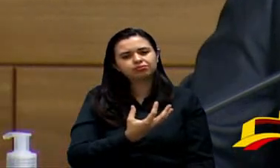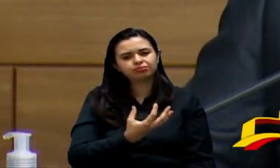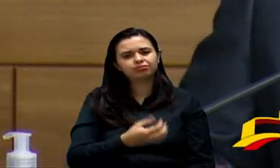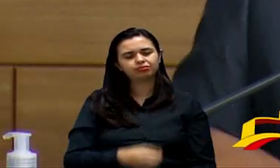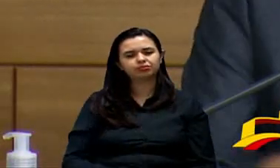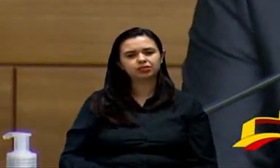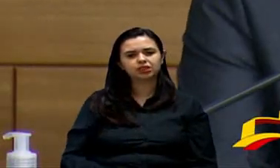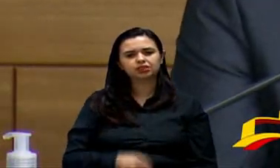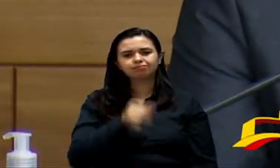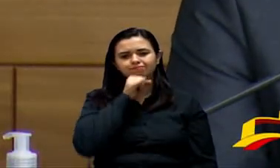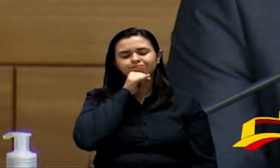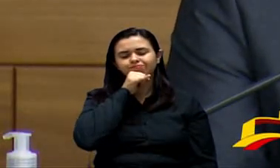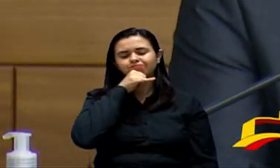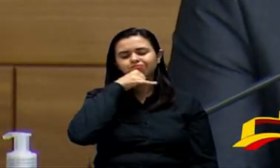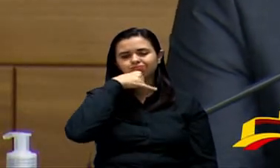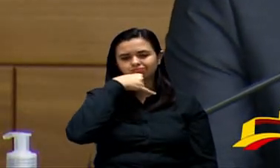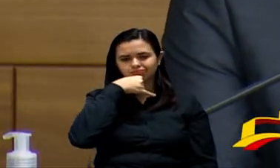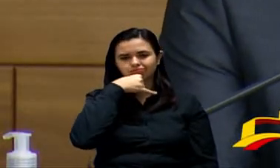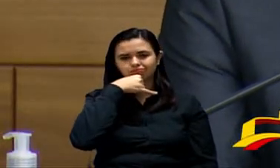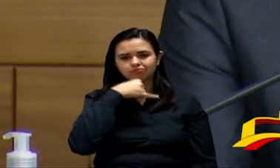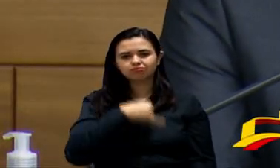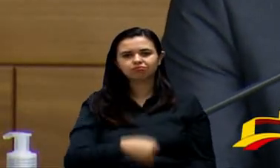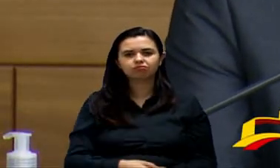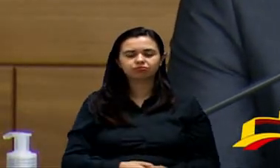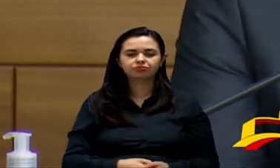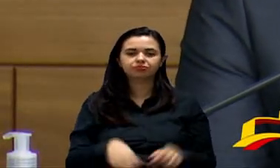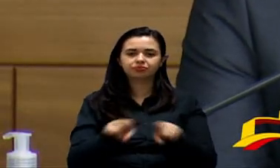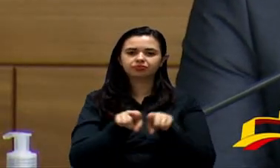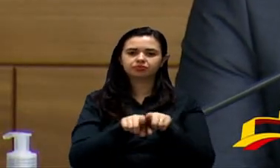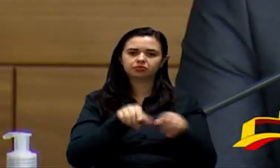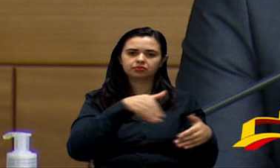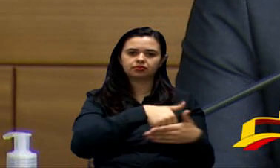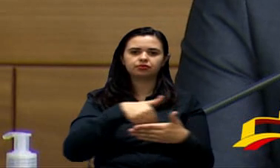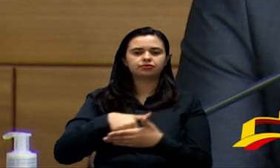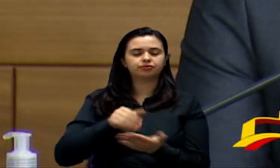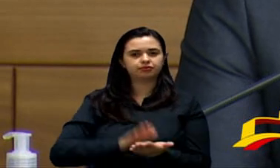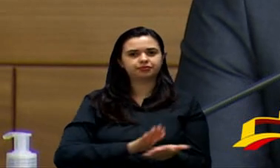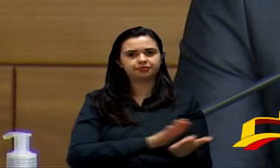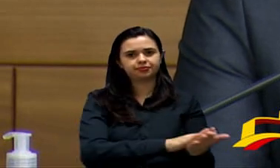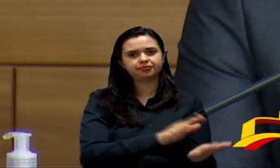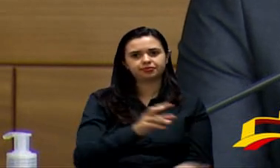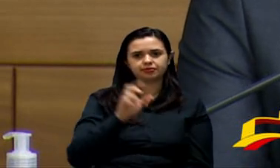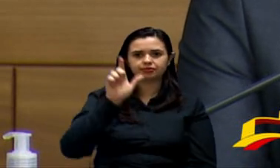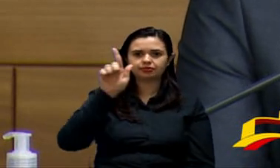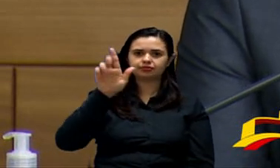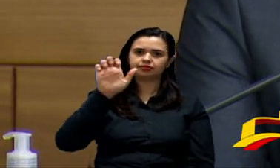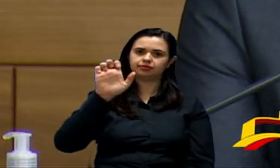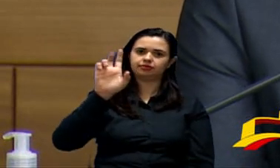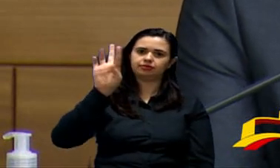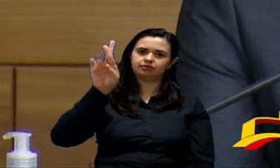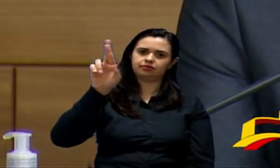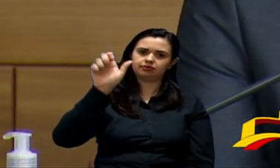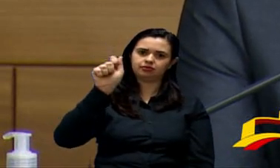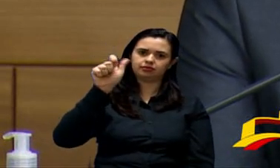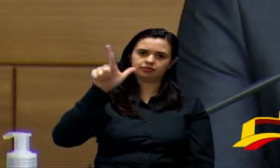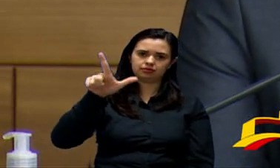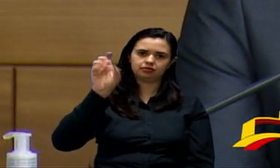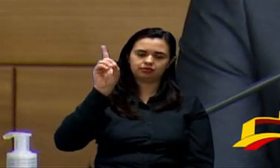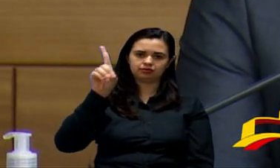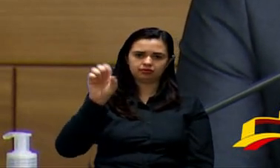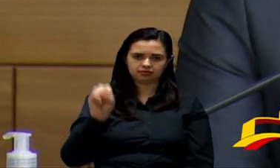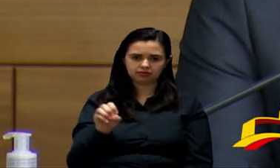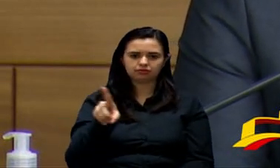os meus pêsames para toda a família. Voto de congratulações ao Geraldo Bissoli pela passagem da sua data